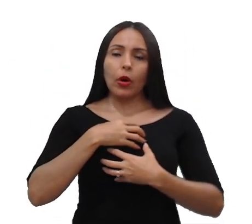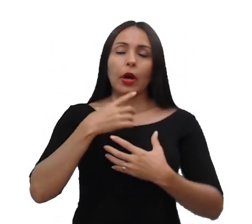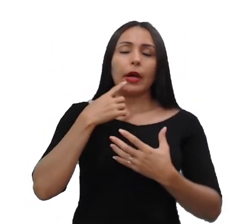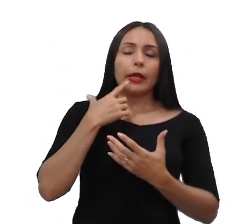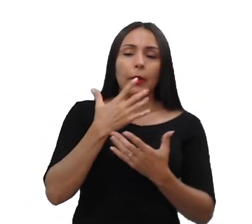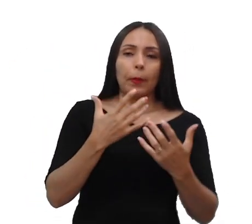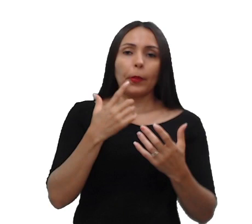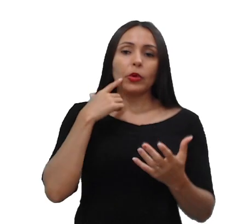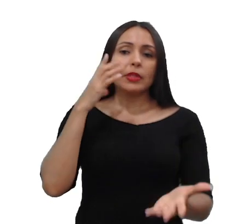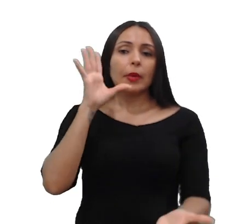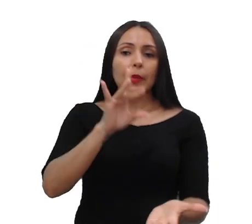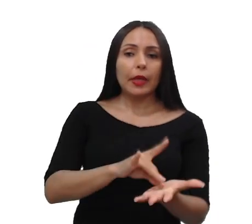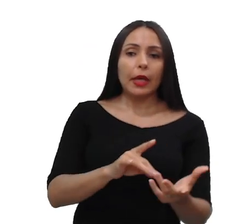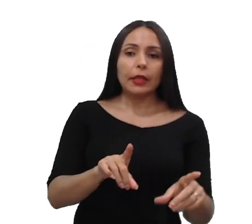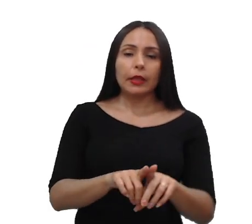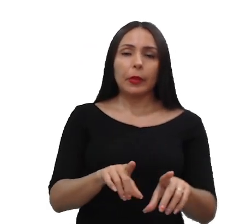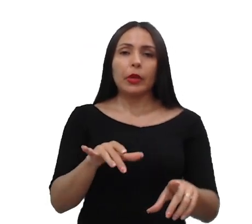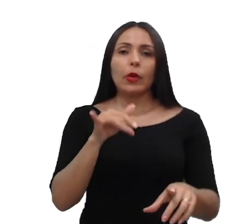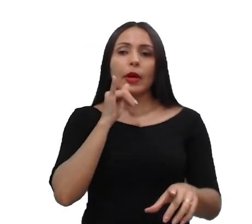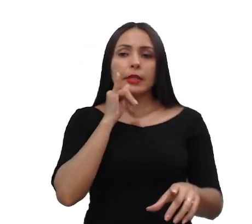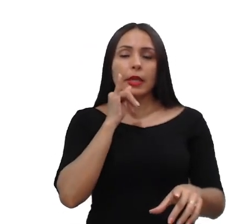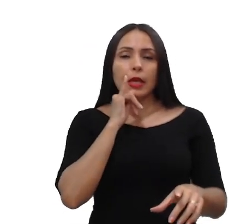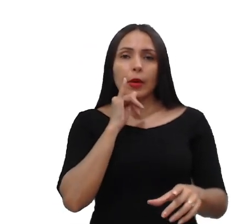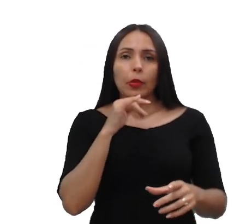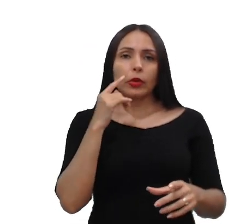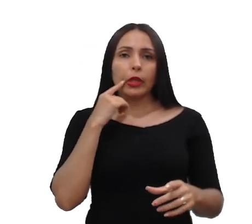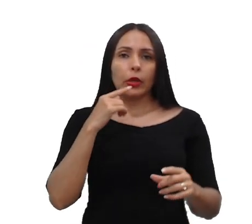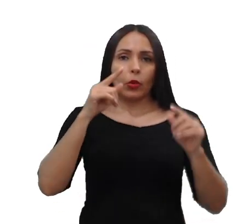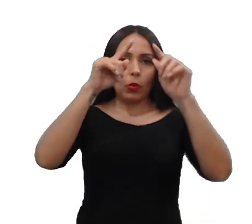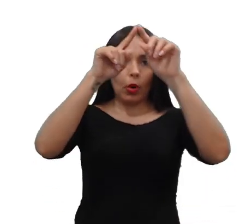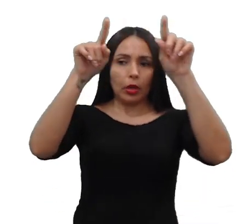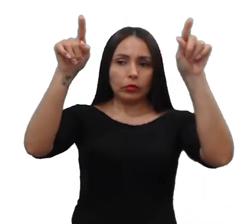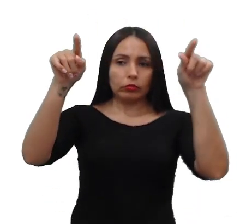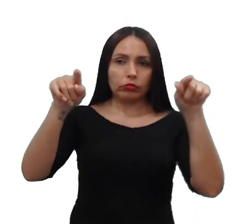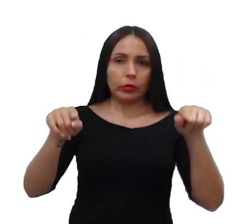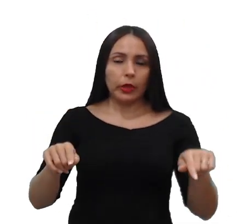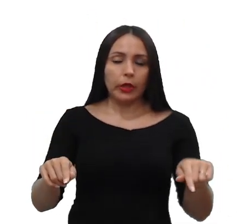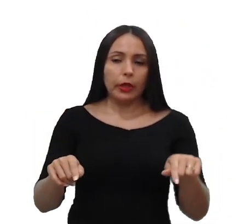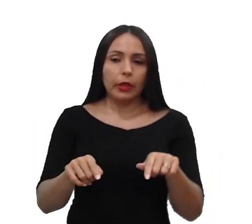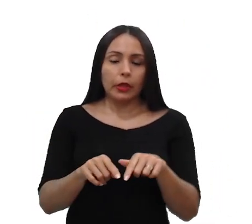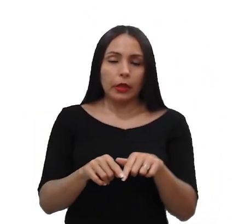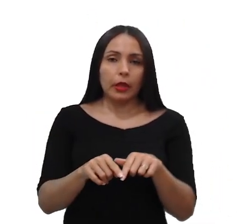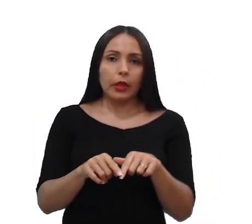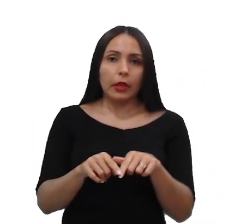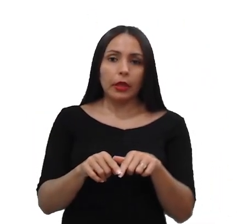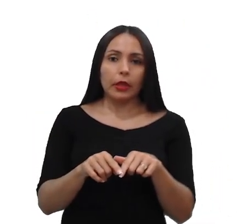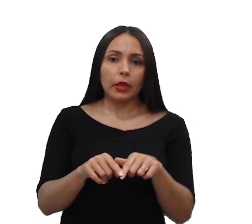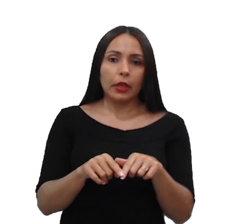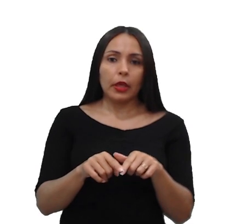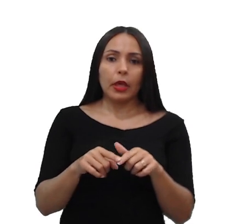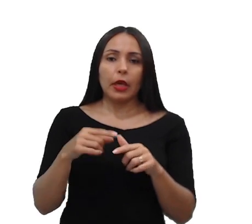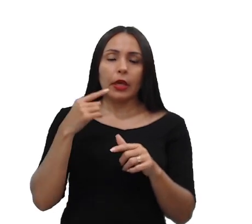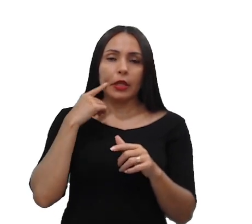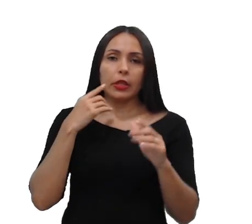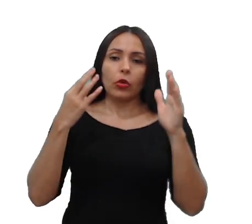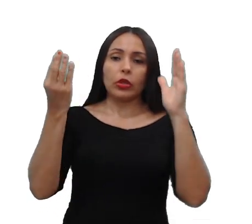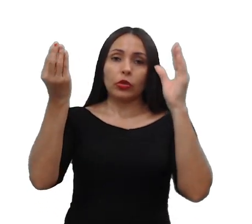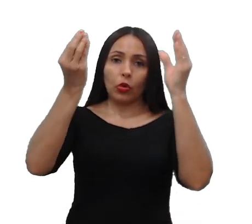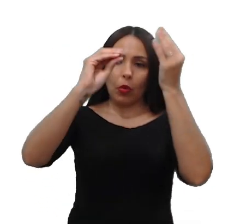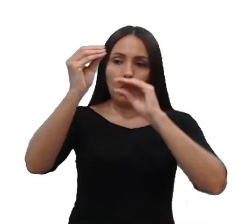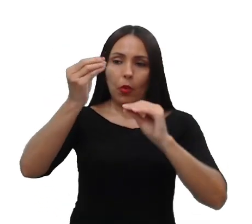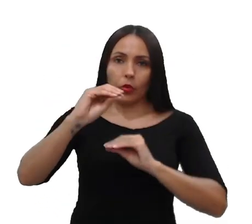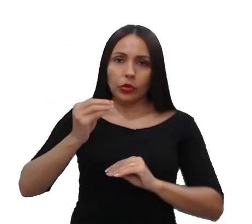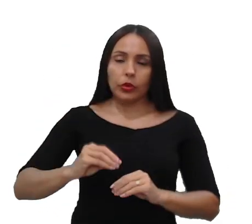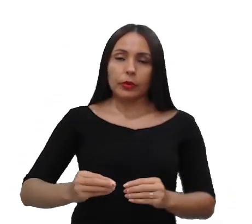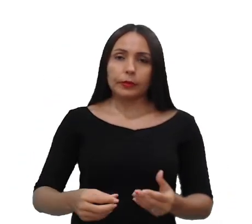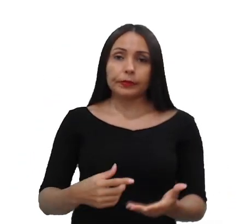ser aplicado também no exemplo como a gente está colocando de quadros. E aí os quadros eles estão sendo compostos na parede